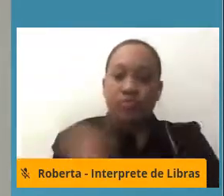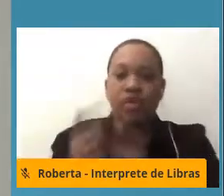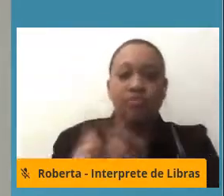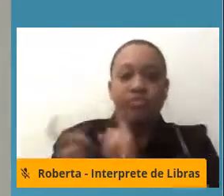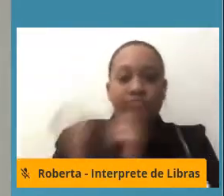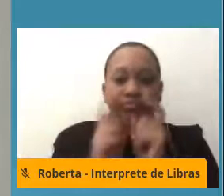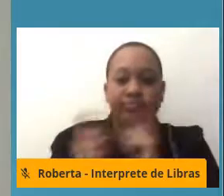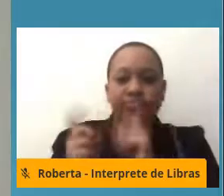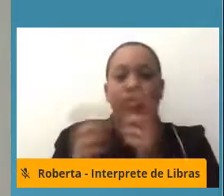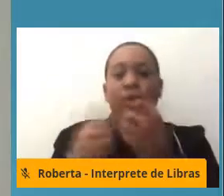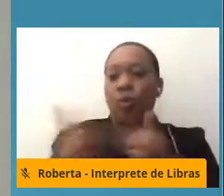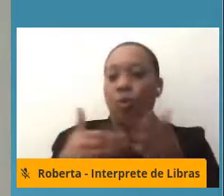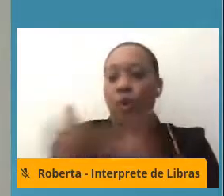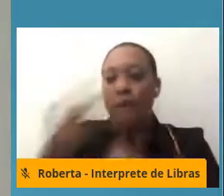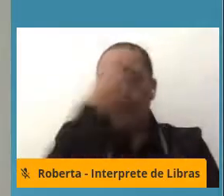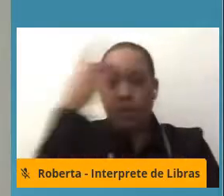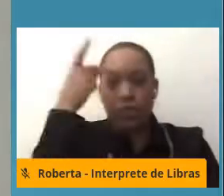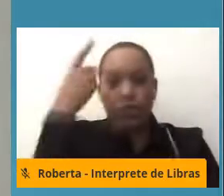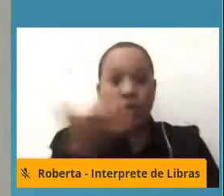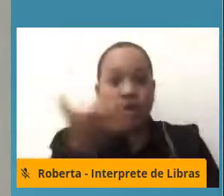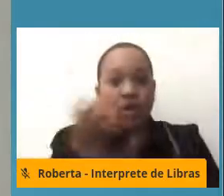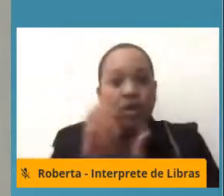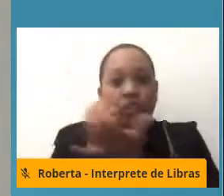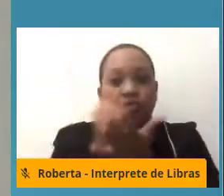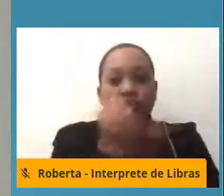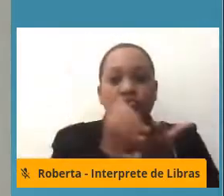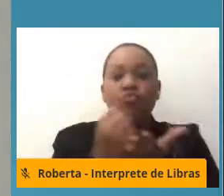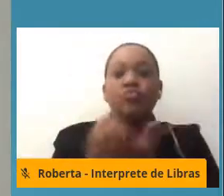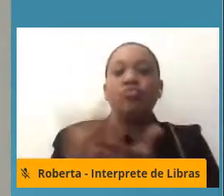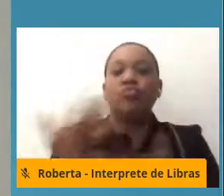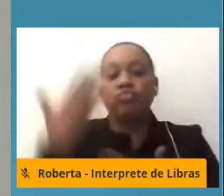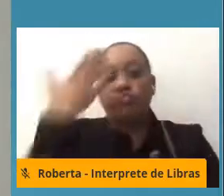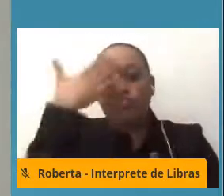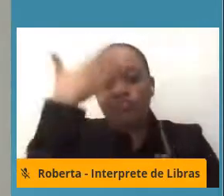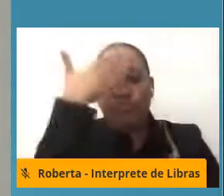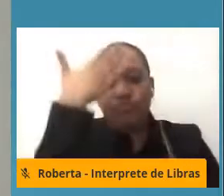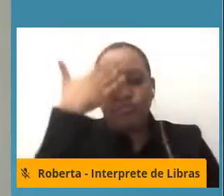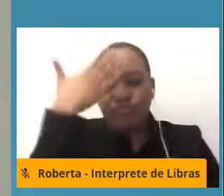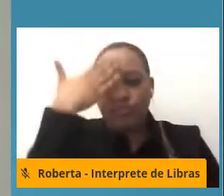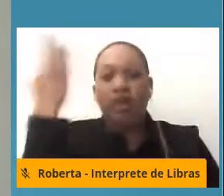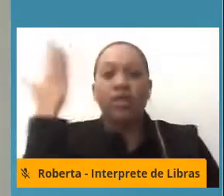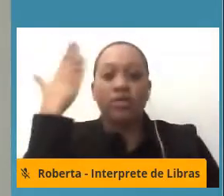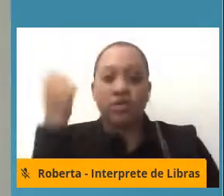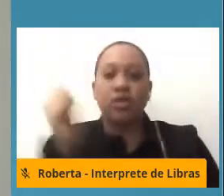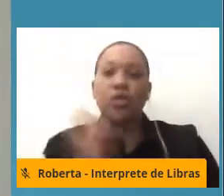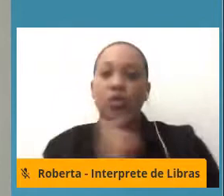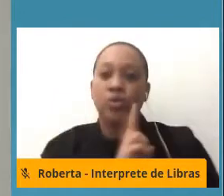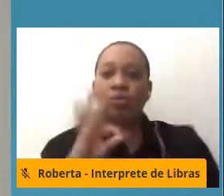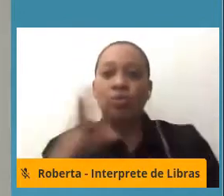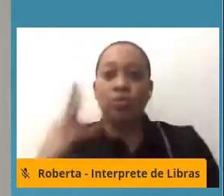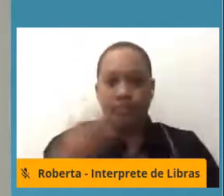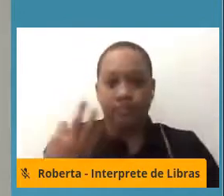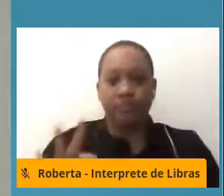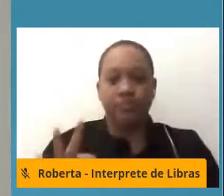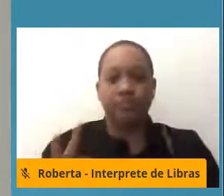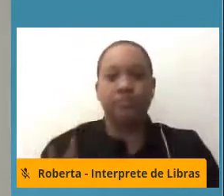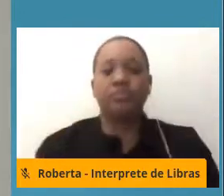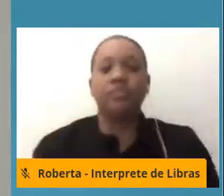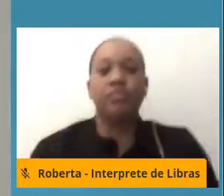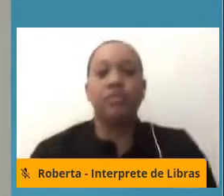quero deixar aqui o meu agradecimento, e eu sei que é em nome de toda a comissão que a gente está fazendo isso,